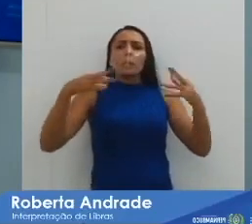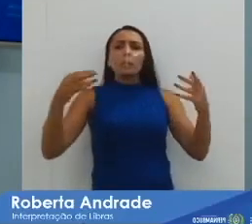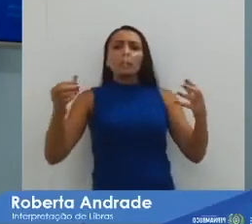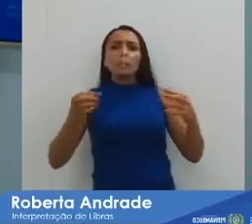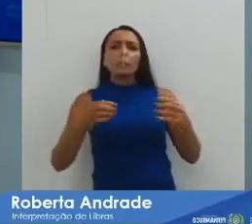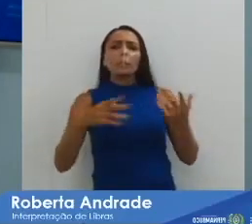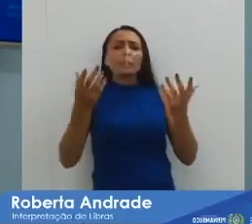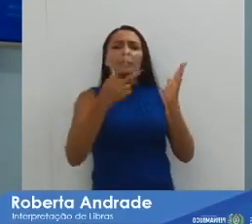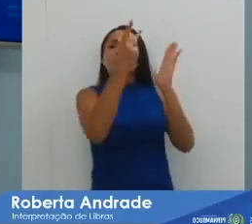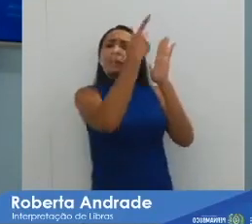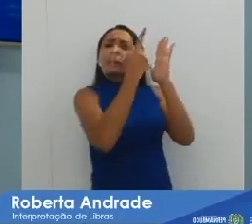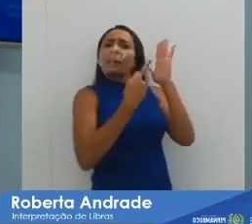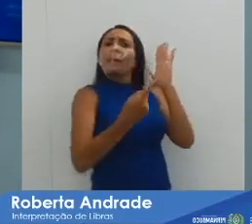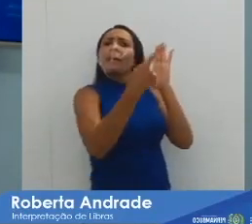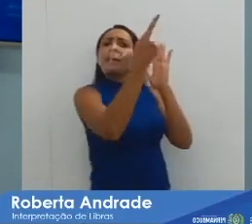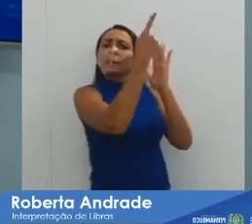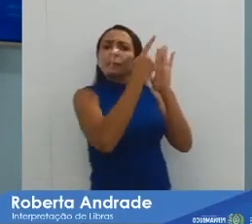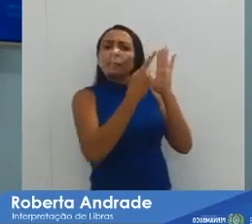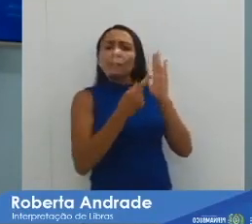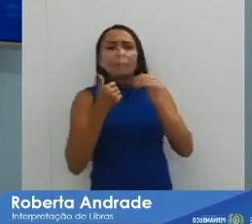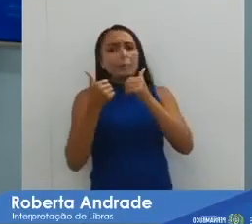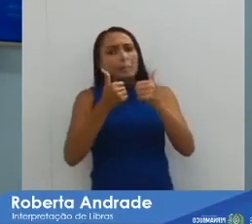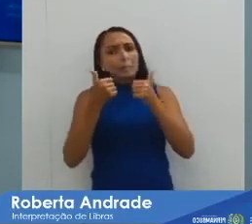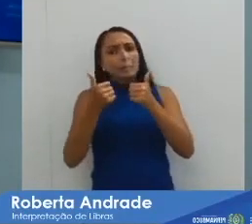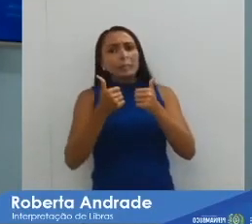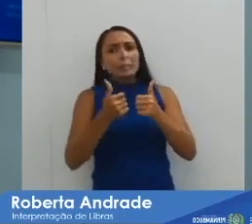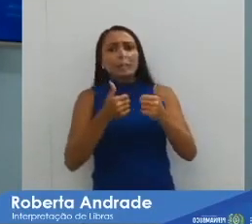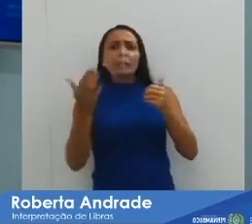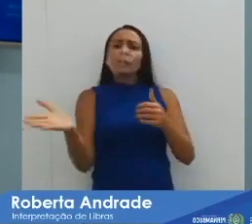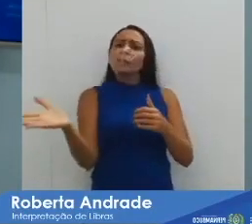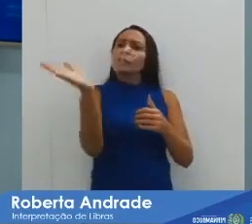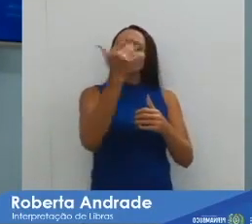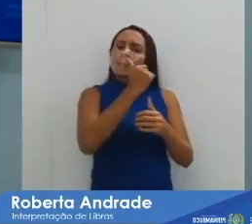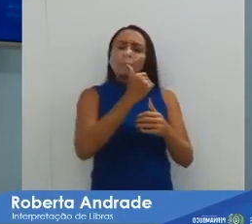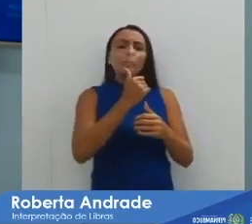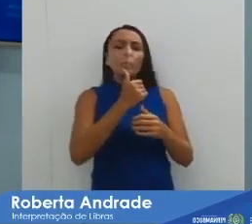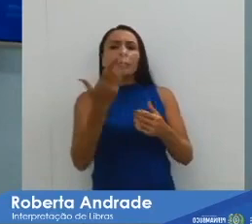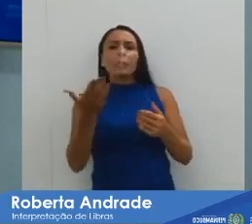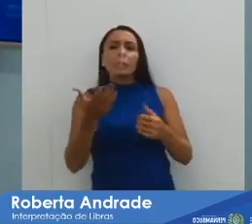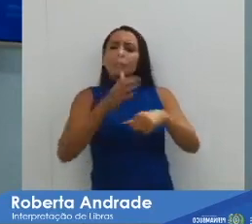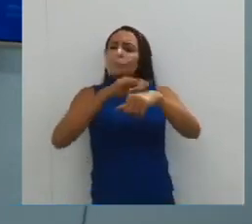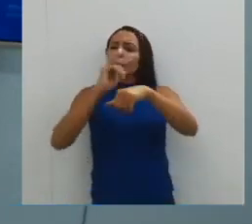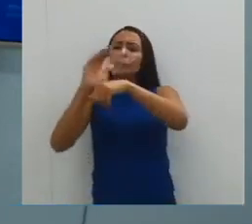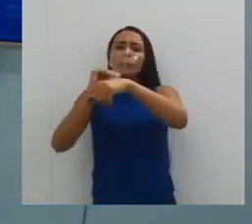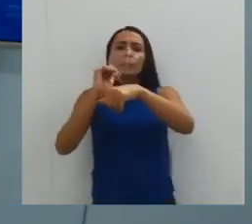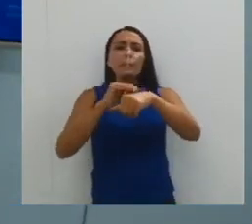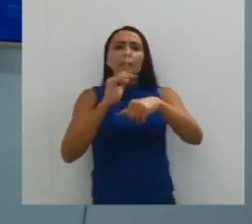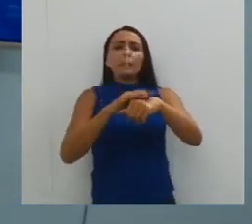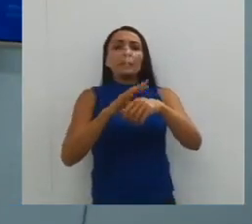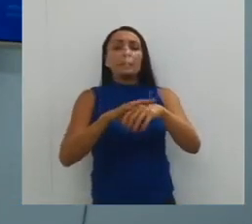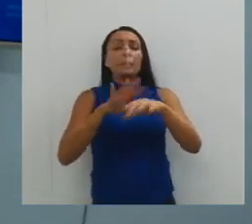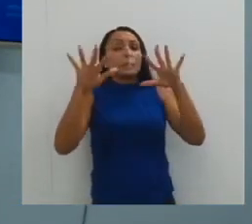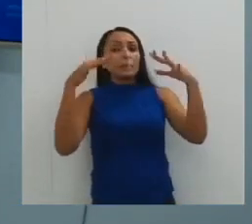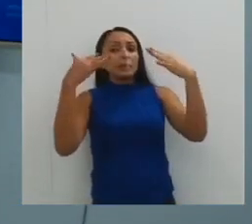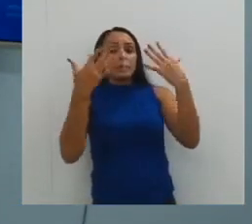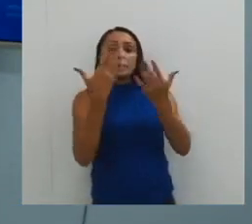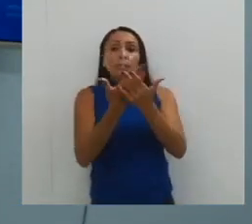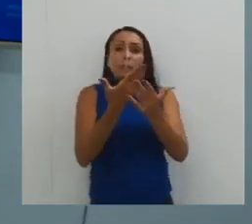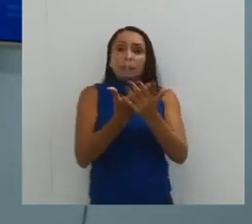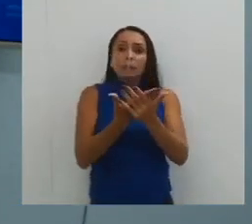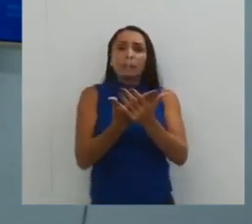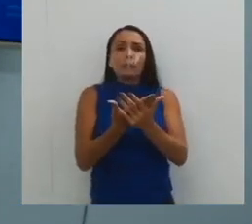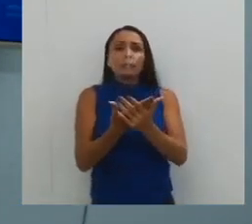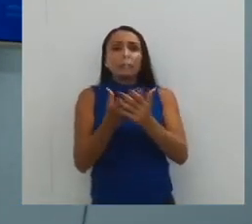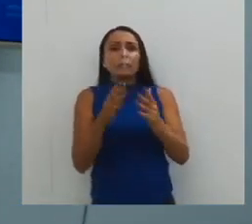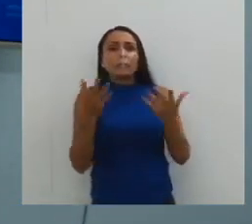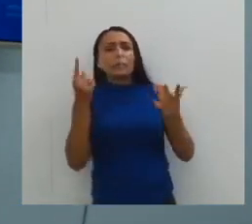a figuras, a áreas, beleza? Então, ó, chama todo mundo e preste bastante atenção nessa aula. Essa aula,